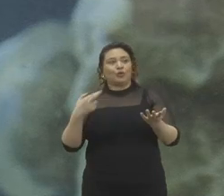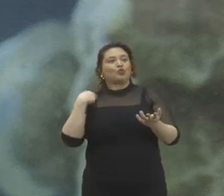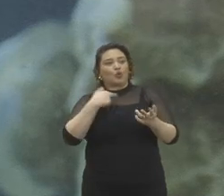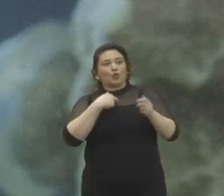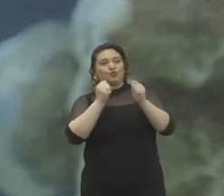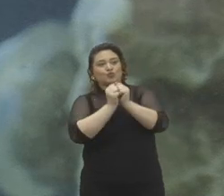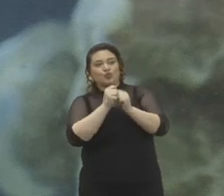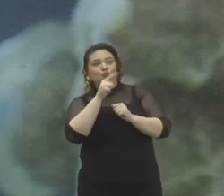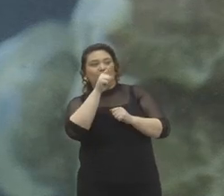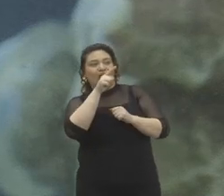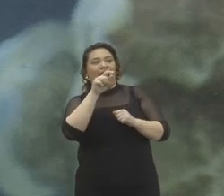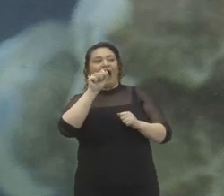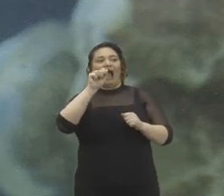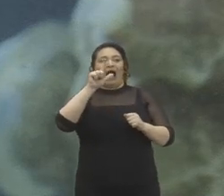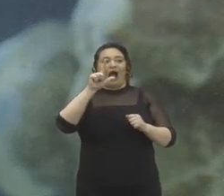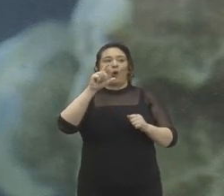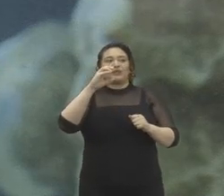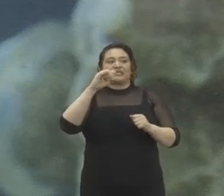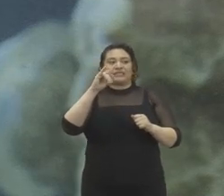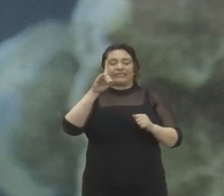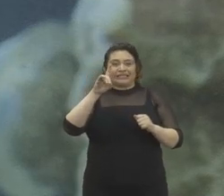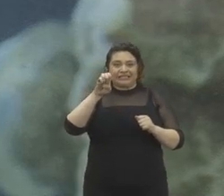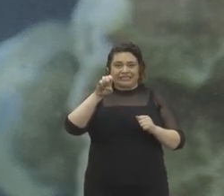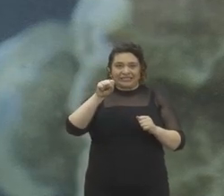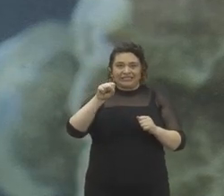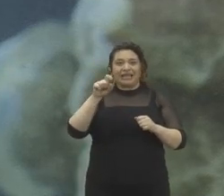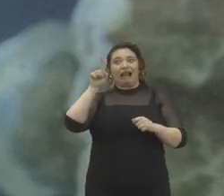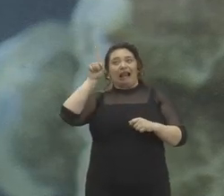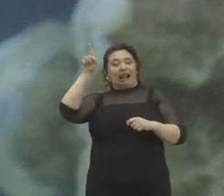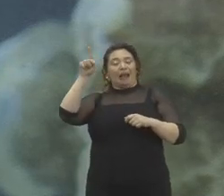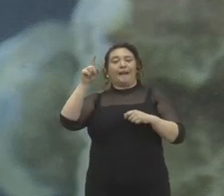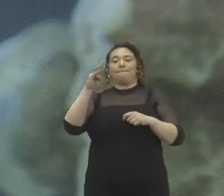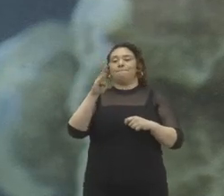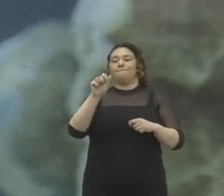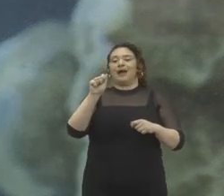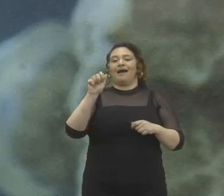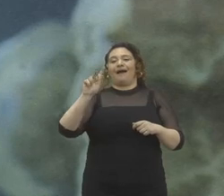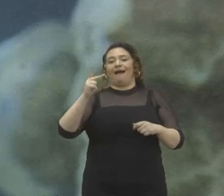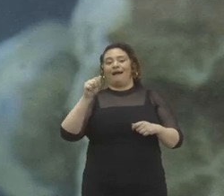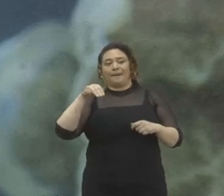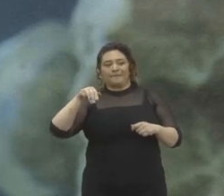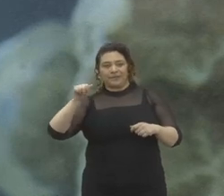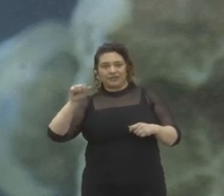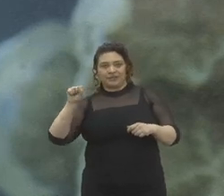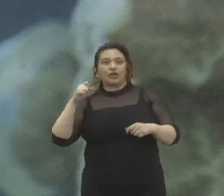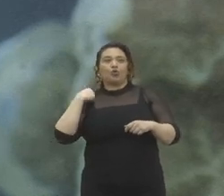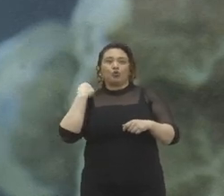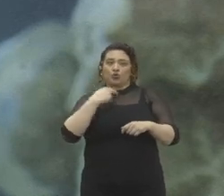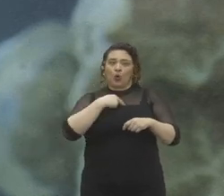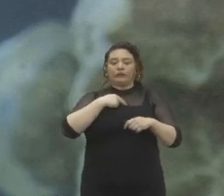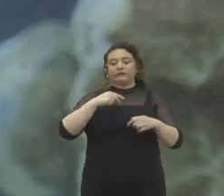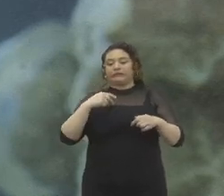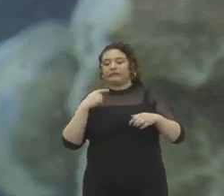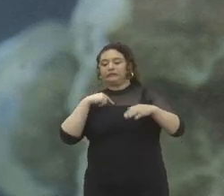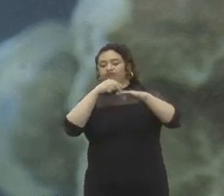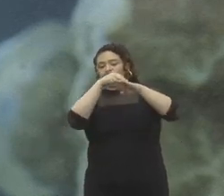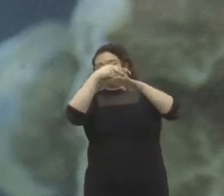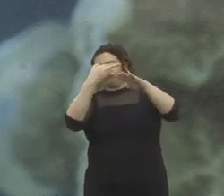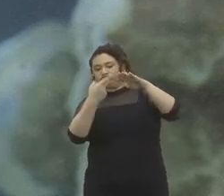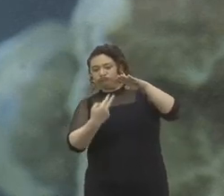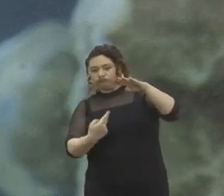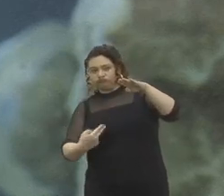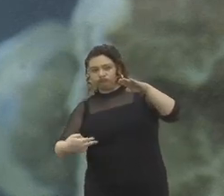aides lá em nas barramas eh no Stuart Cove a gente foi lá mergulhar com tubarões né numa